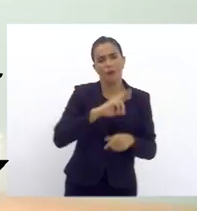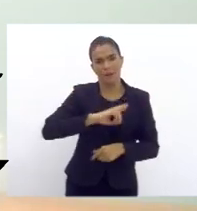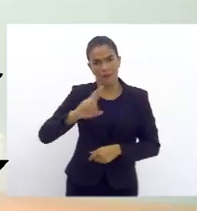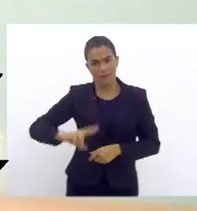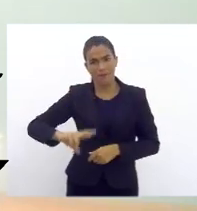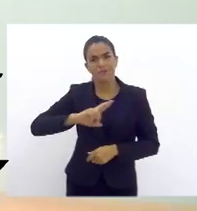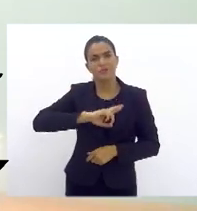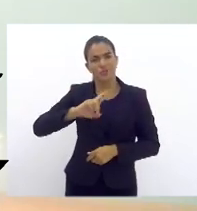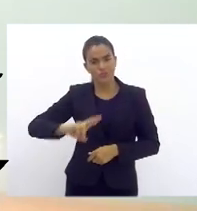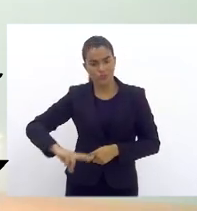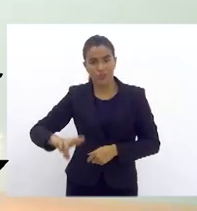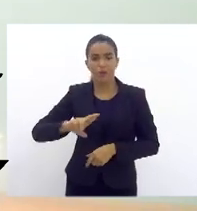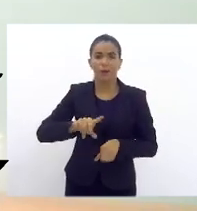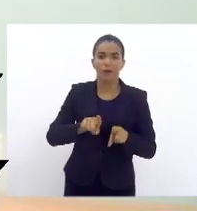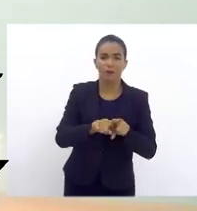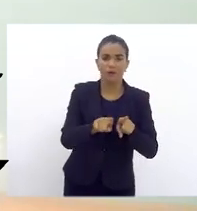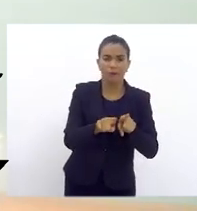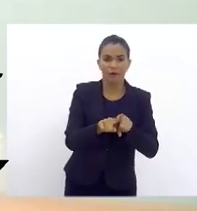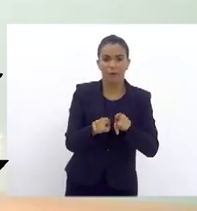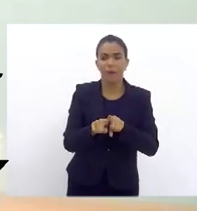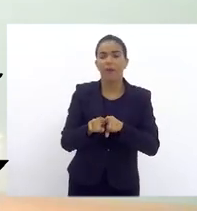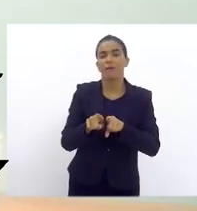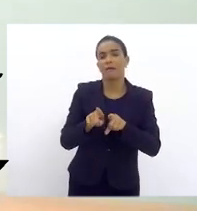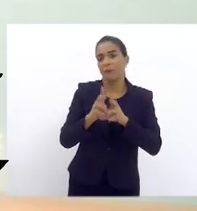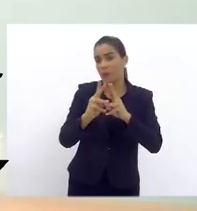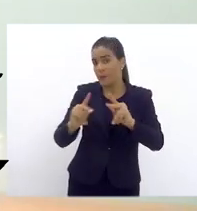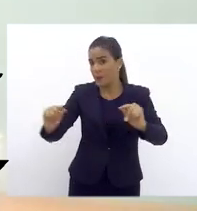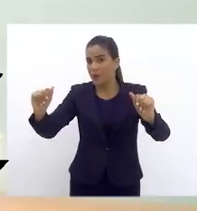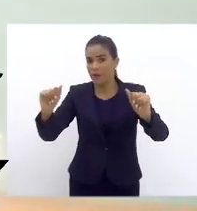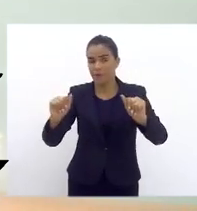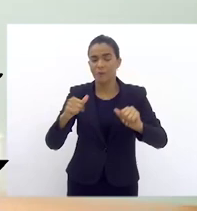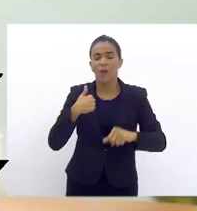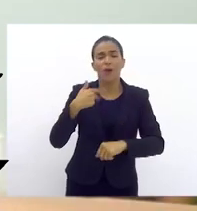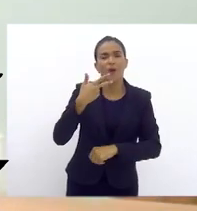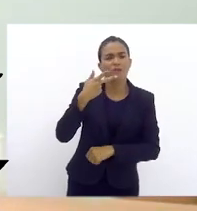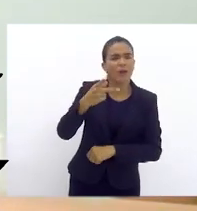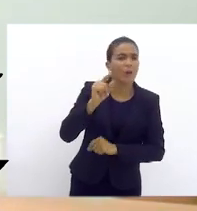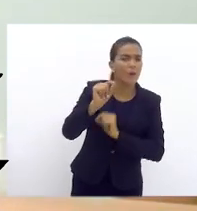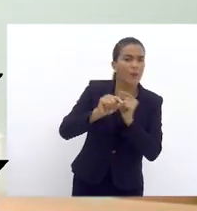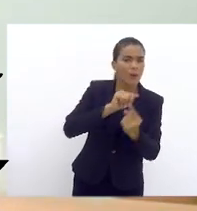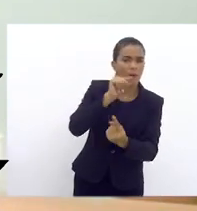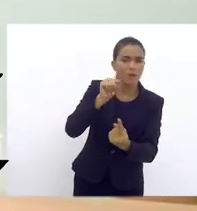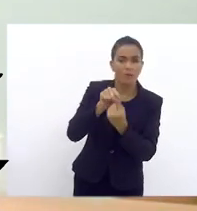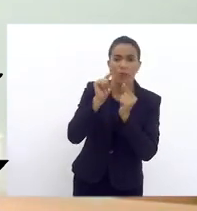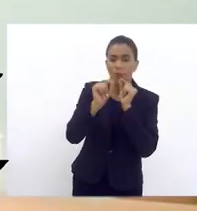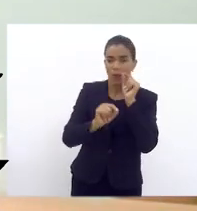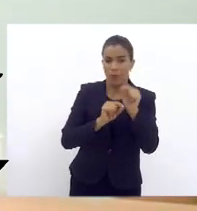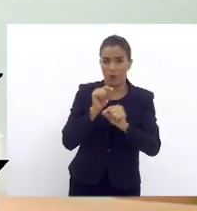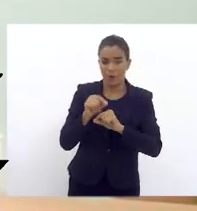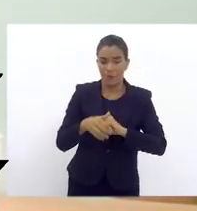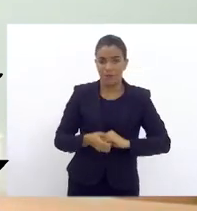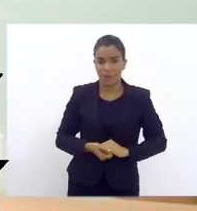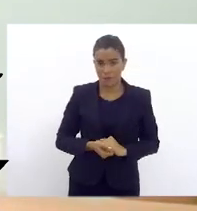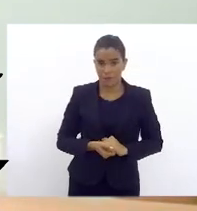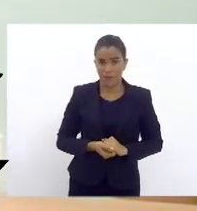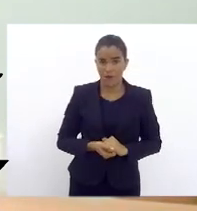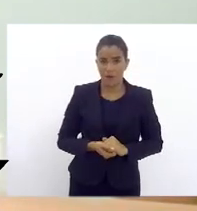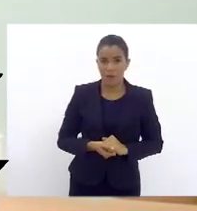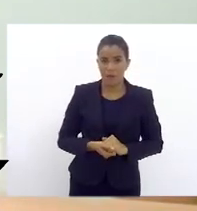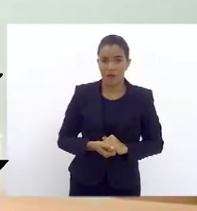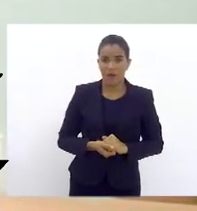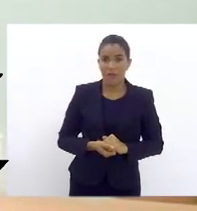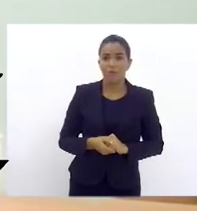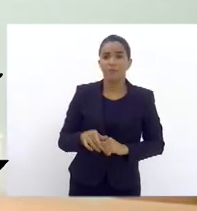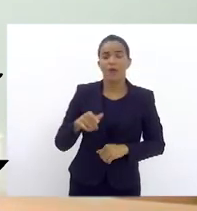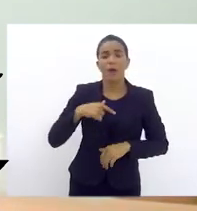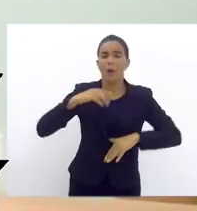durante um tempo predominaram e acabaram também o que eu queria dizer é que a umbanda que